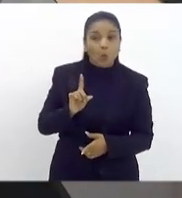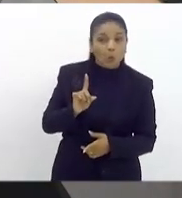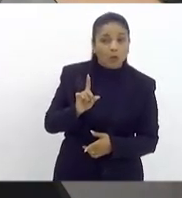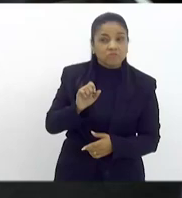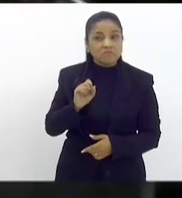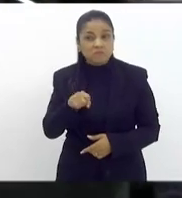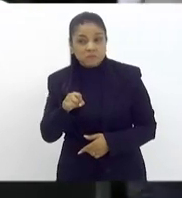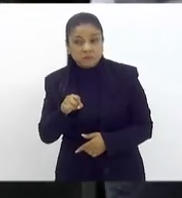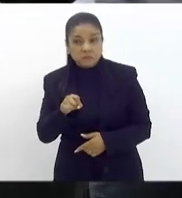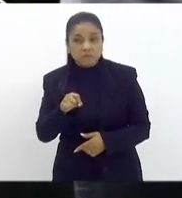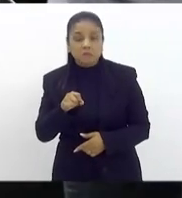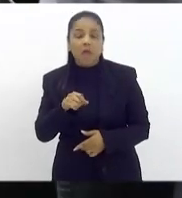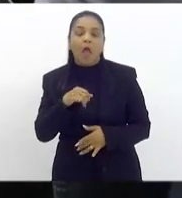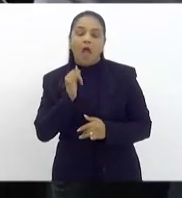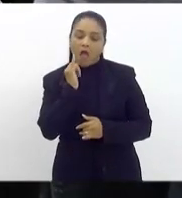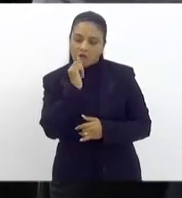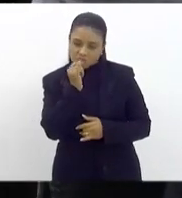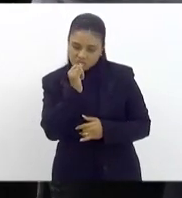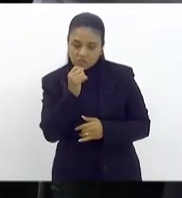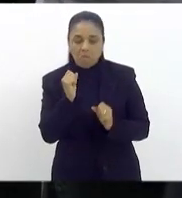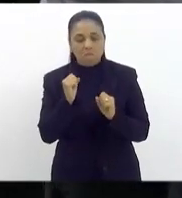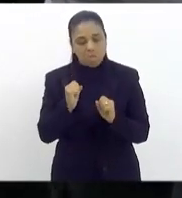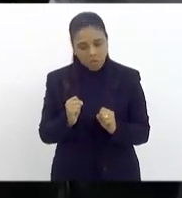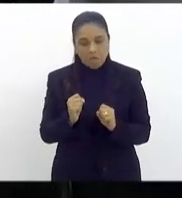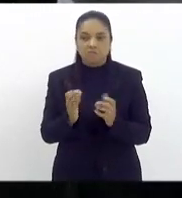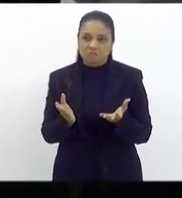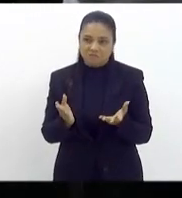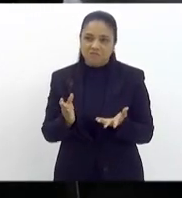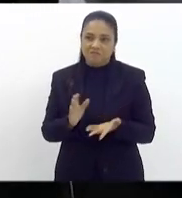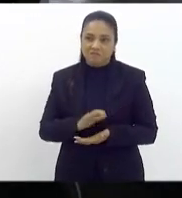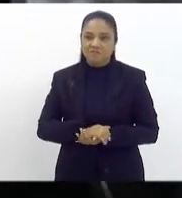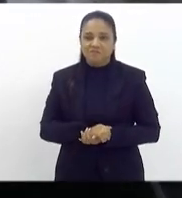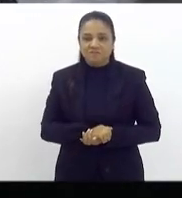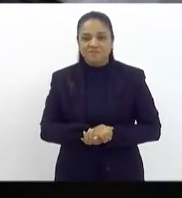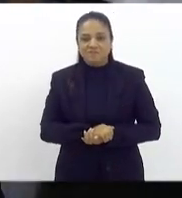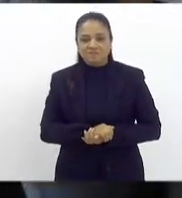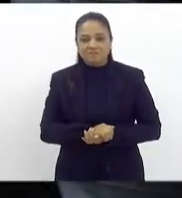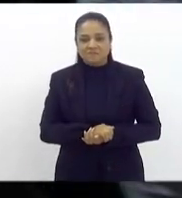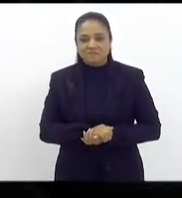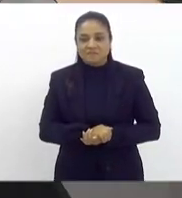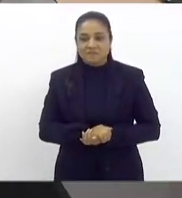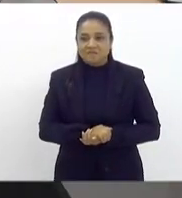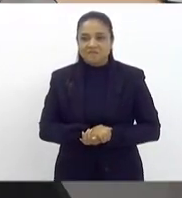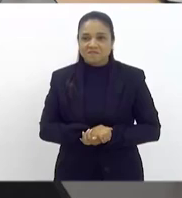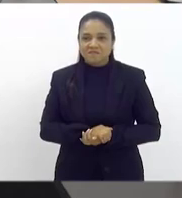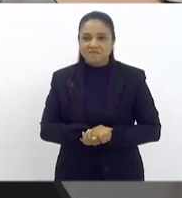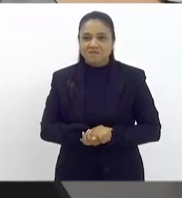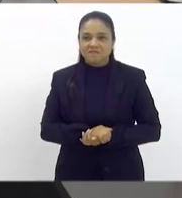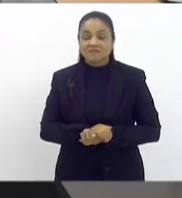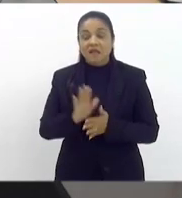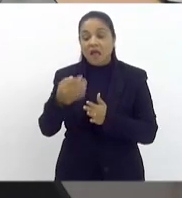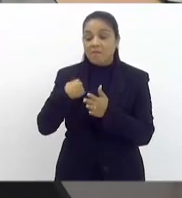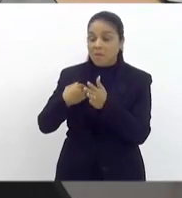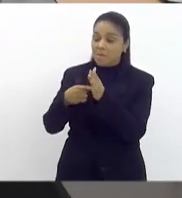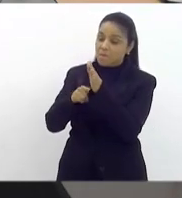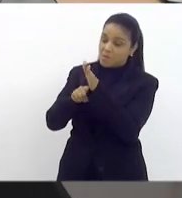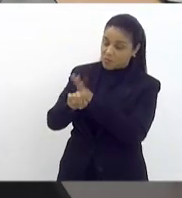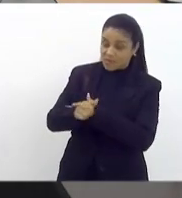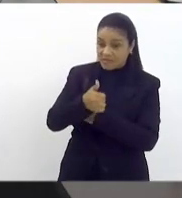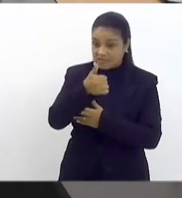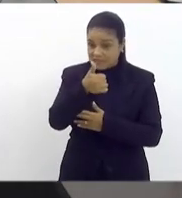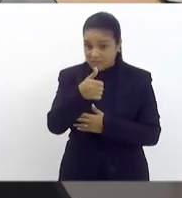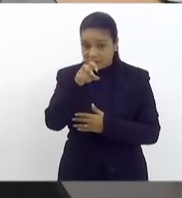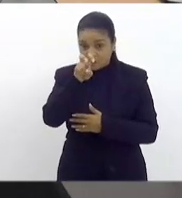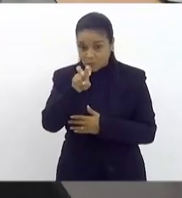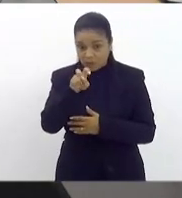Essa informação posso lhe dar oportunamente. A minha pergunta é um pouquinho diferente, presidente. Minha pergunta é, esses 152 milhões